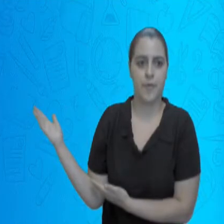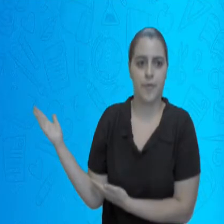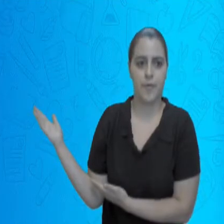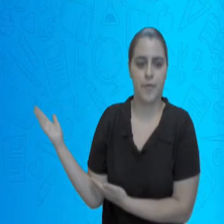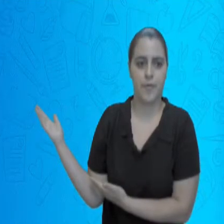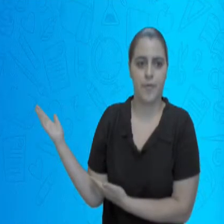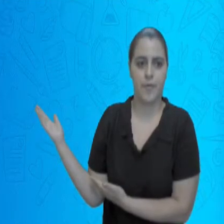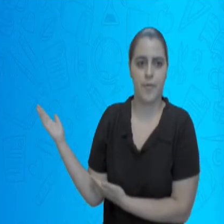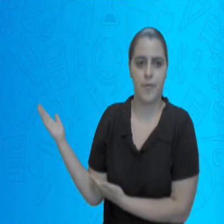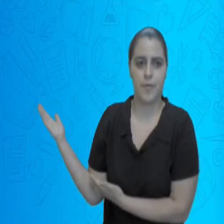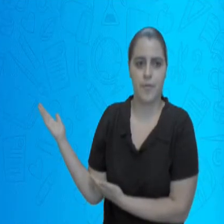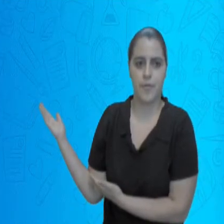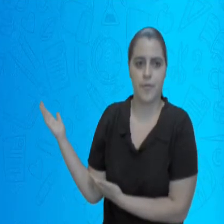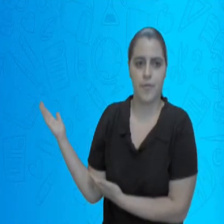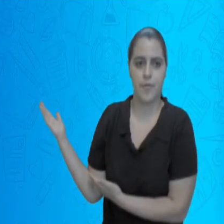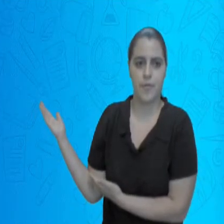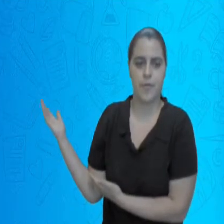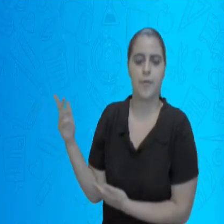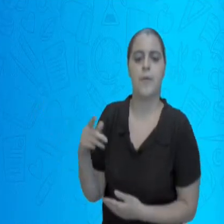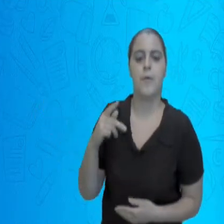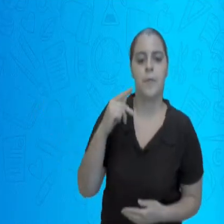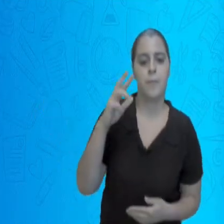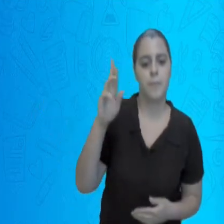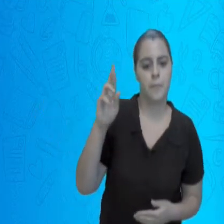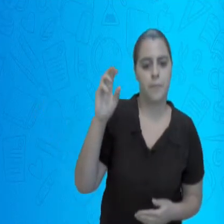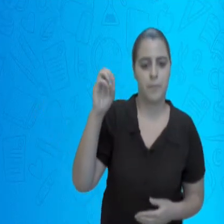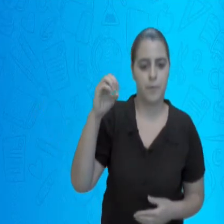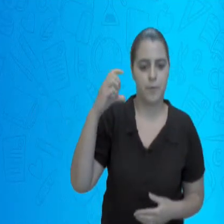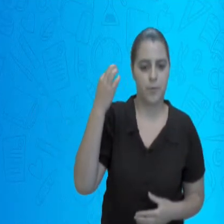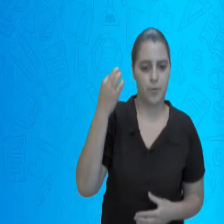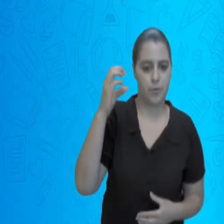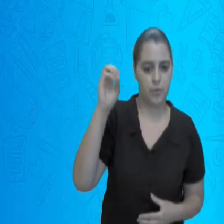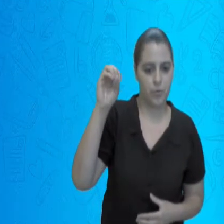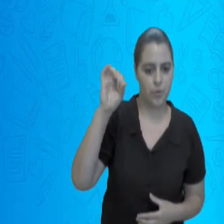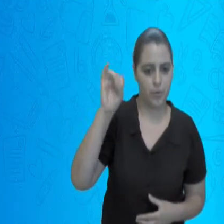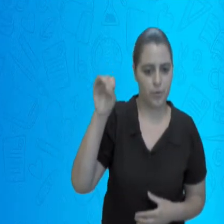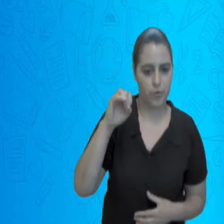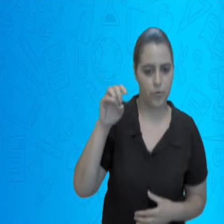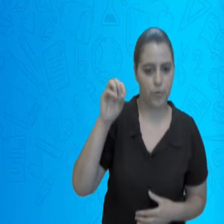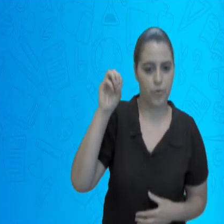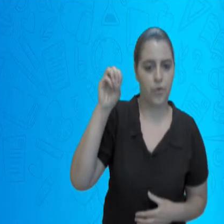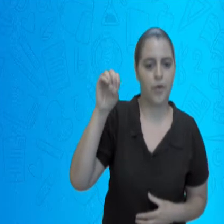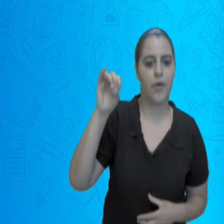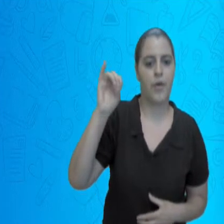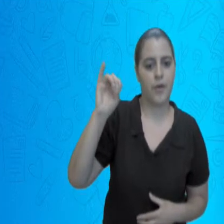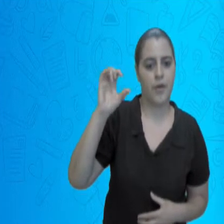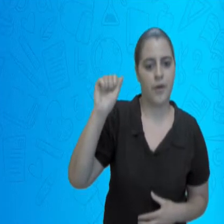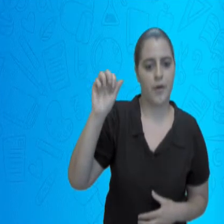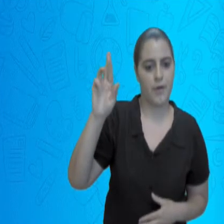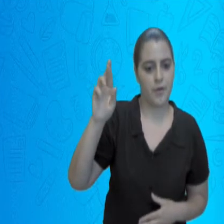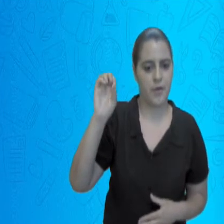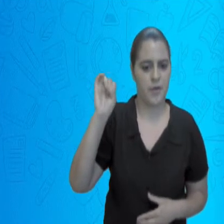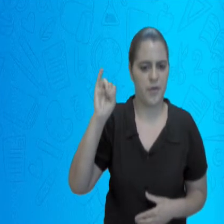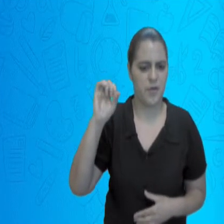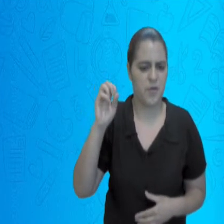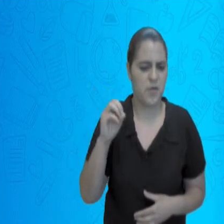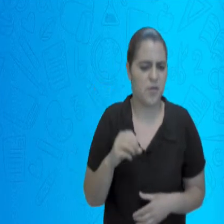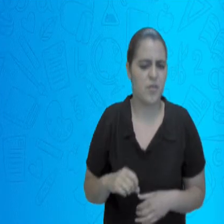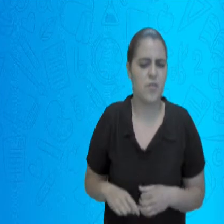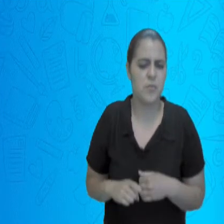ameba e a giardia. A ameba e giardia são dois vermes que